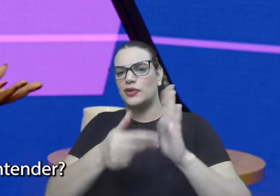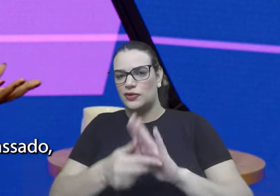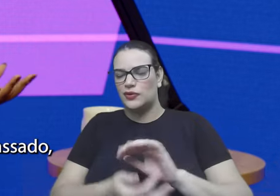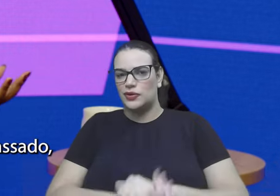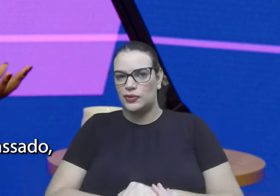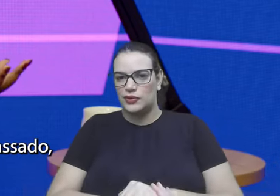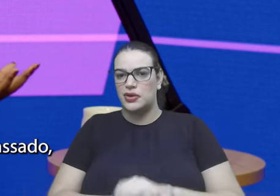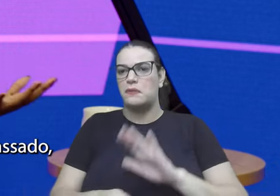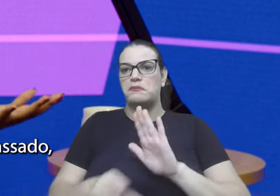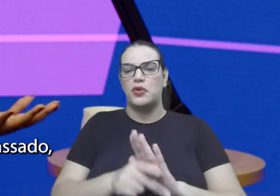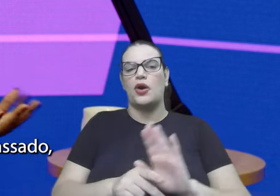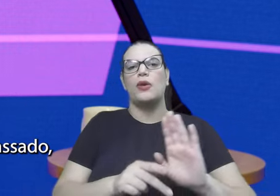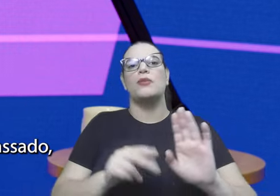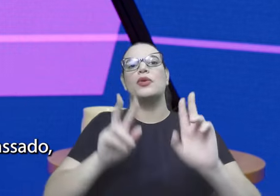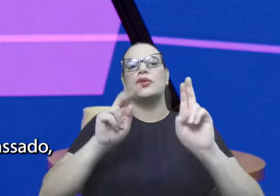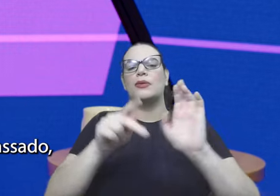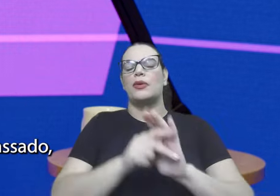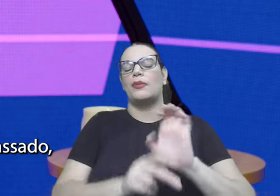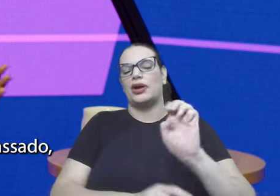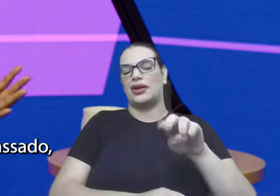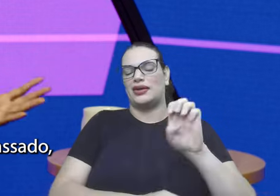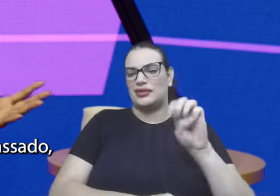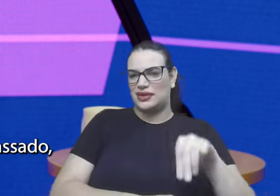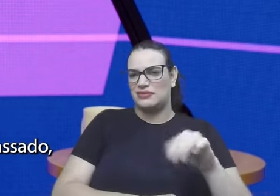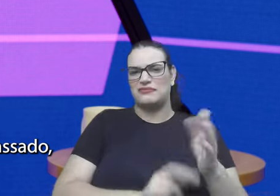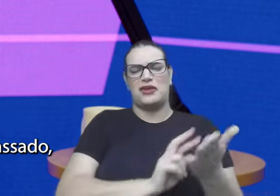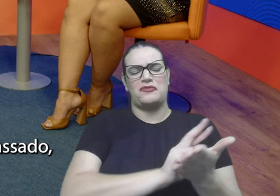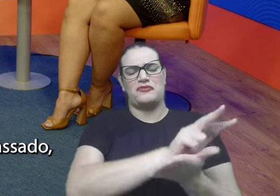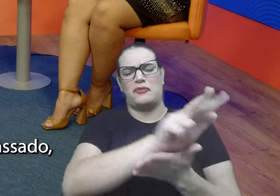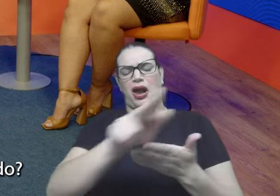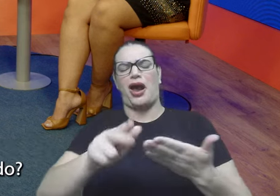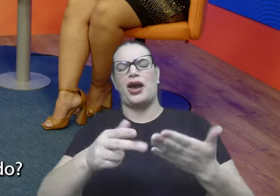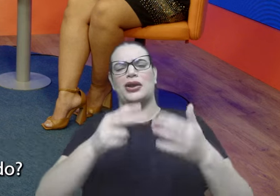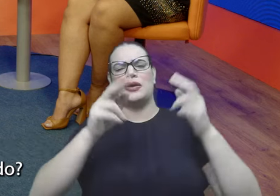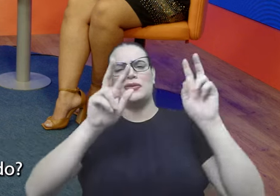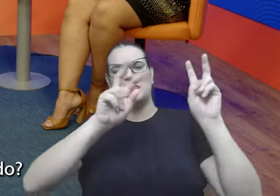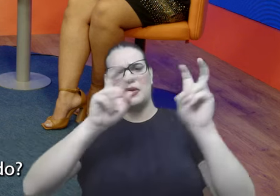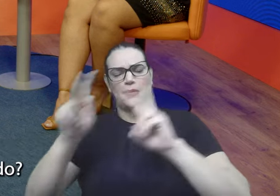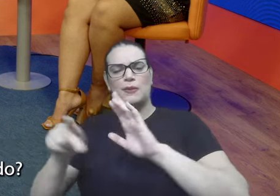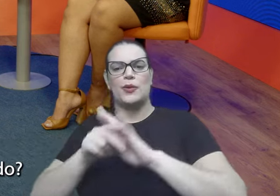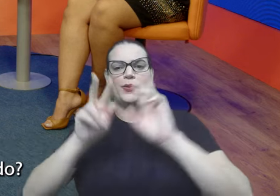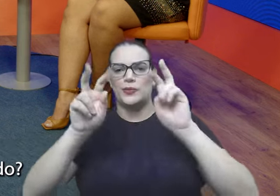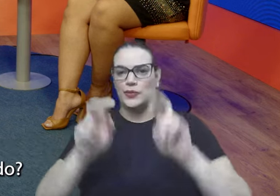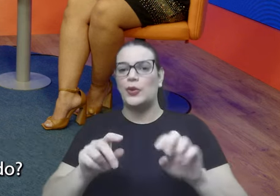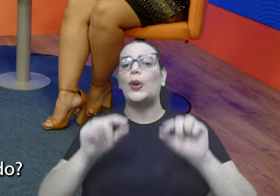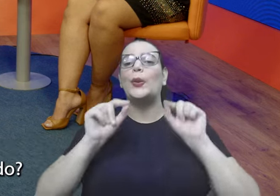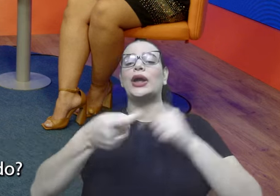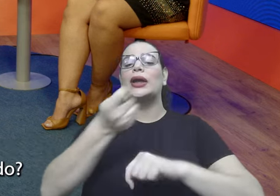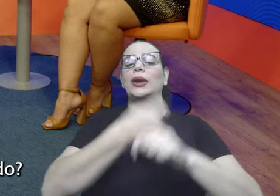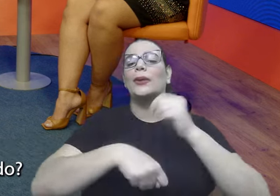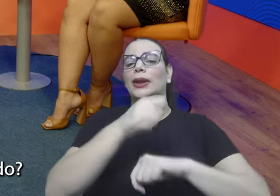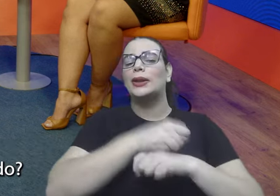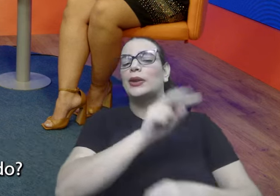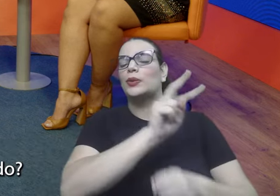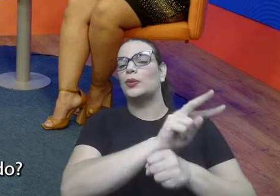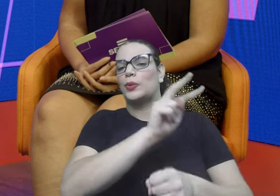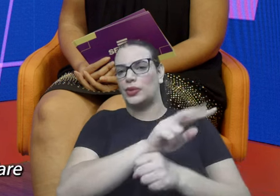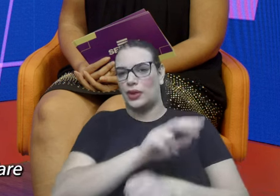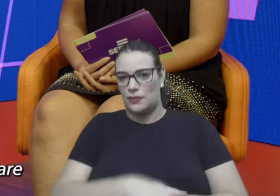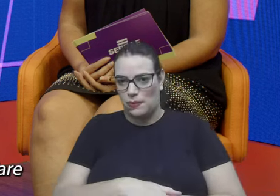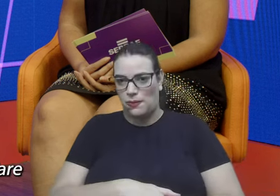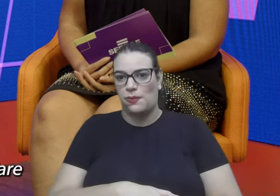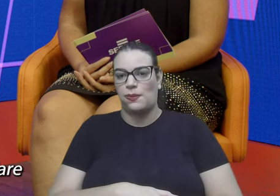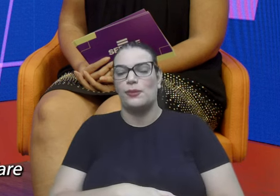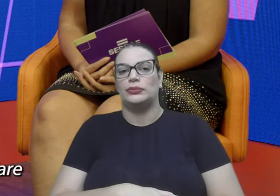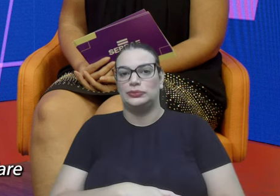né veio o tema de ENEM o ano passado inúmeras matérias sobre assunto que é a economia do Cuidado